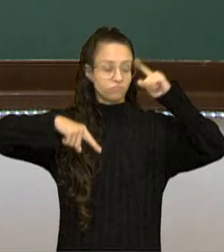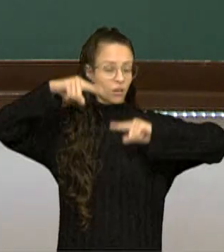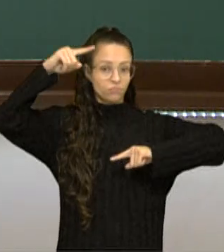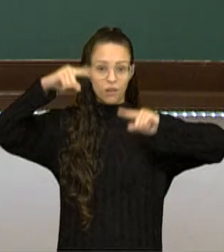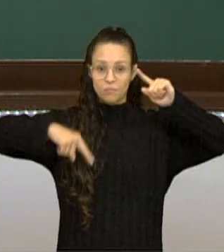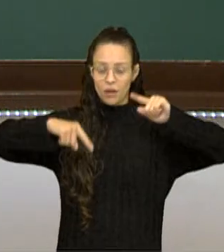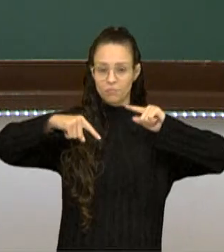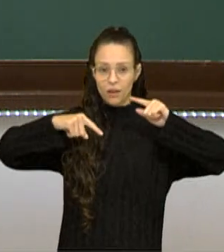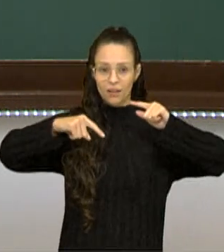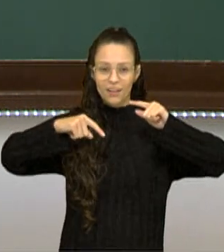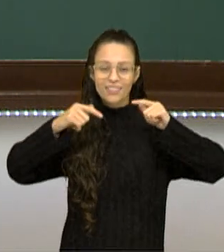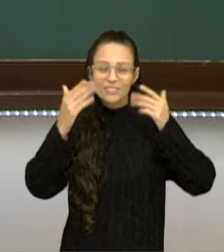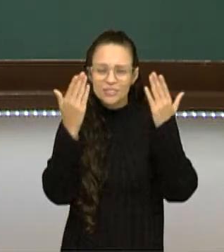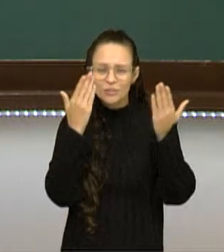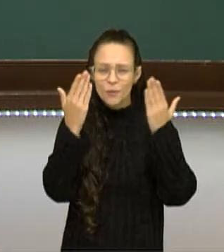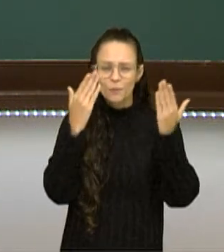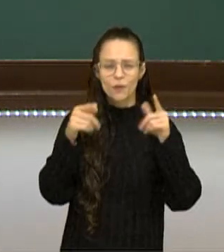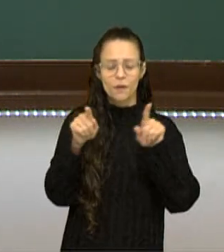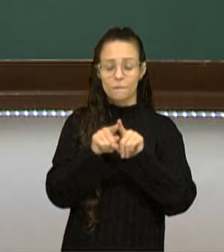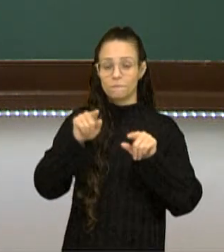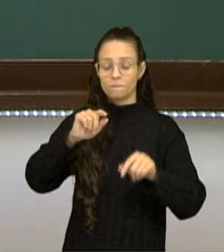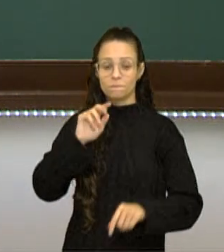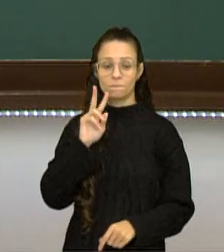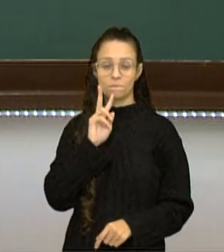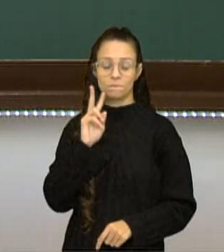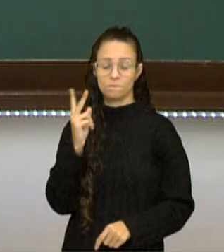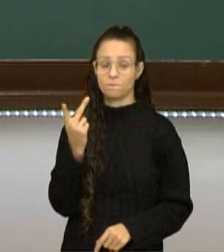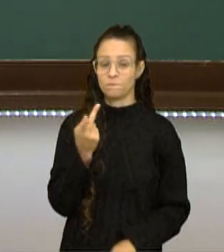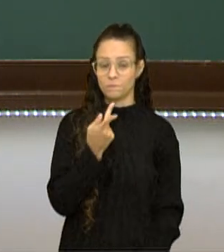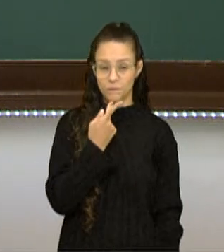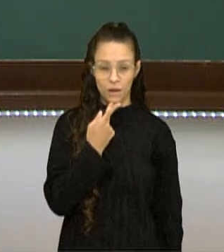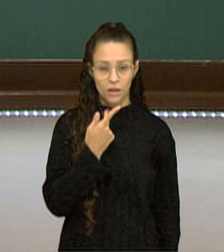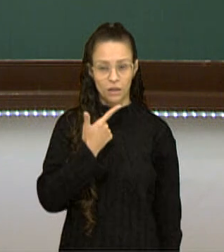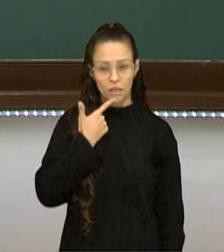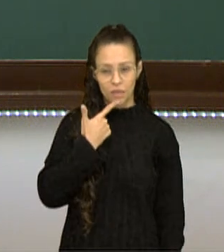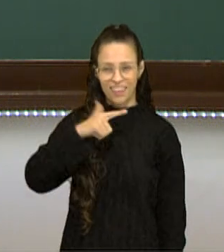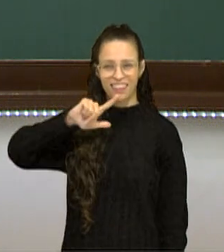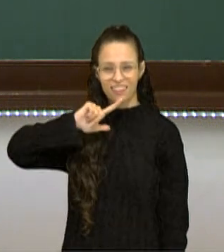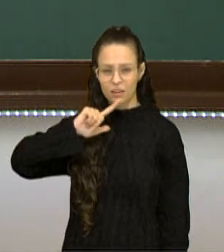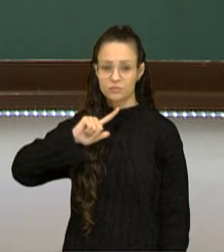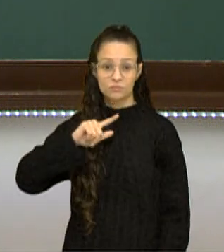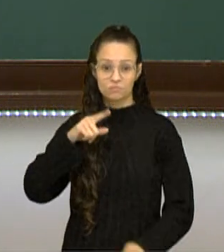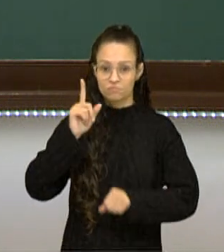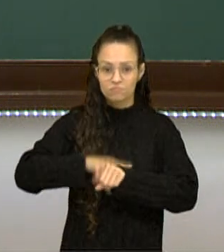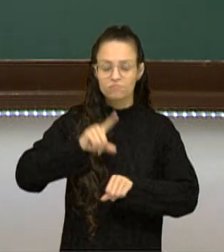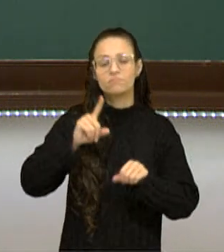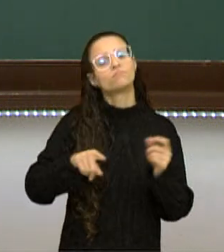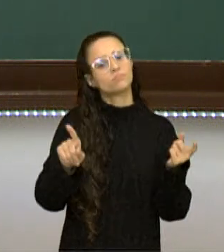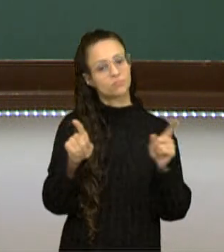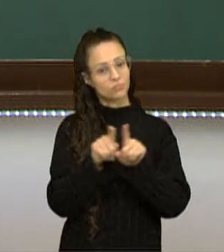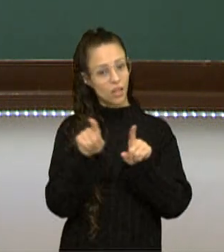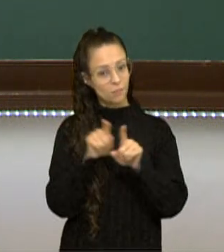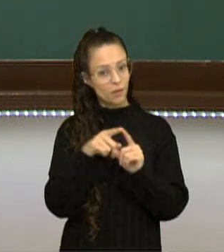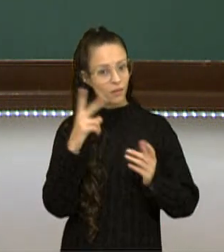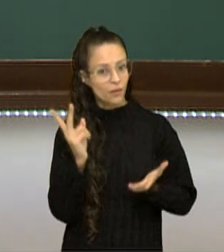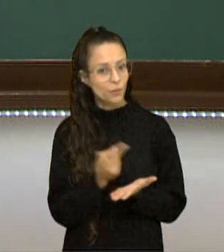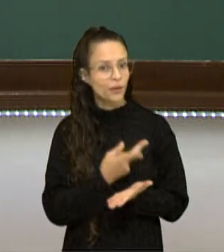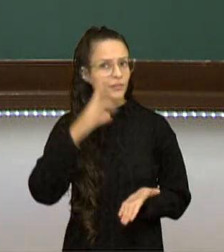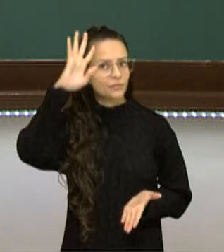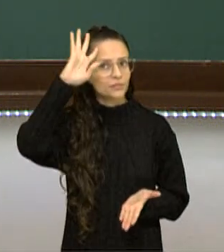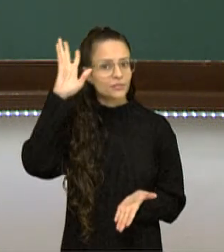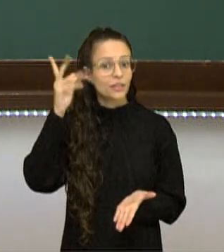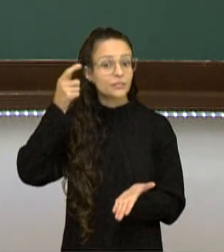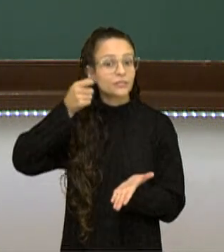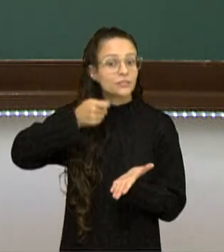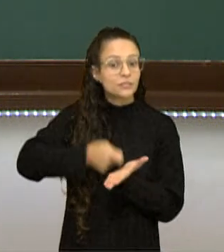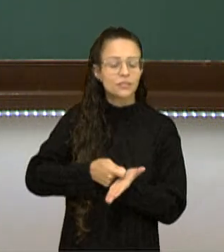emocional, mudanças bruscas de humor, né? E muitas vezes também decisões